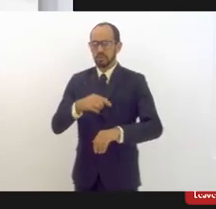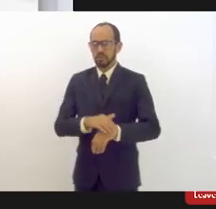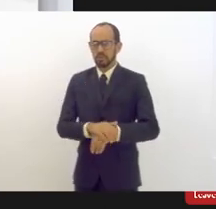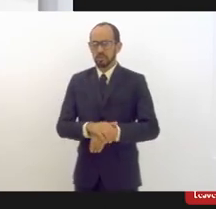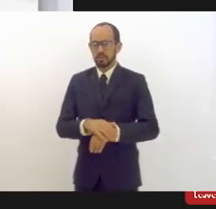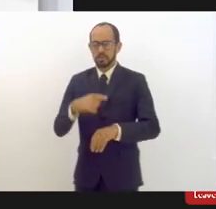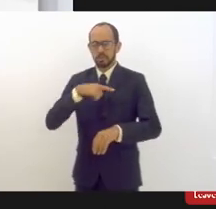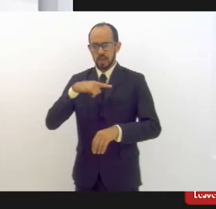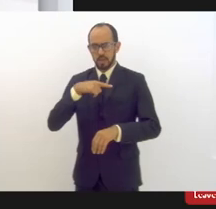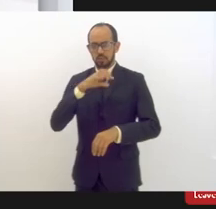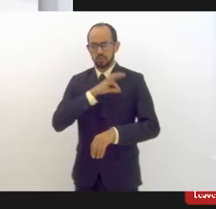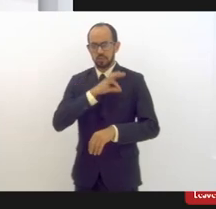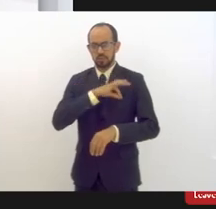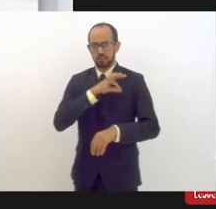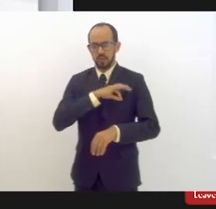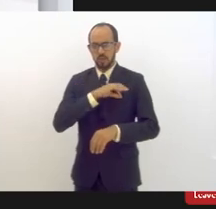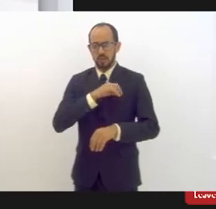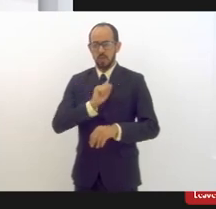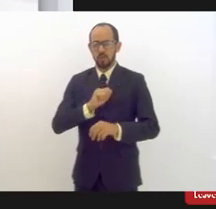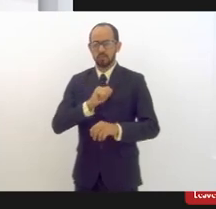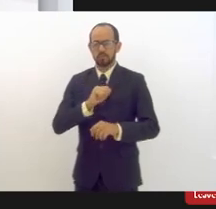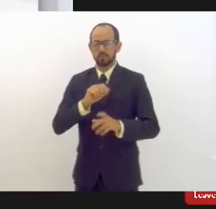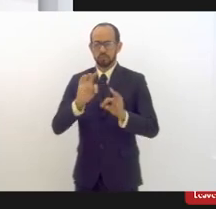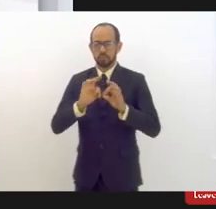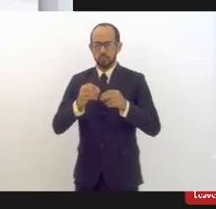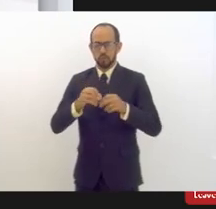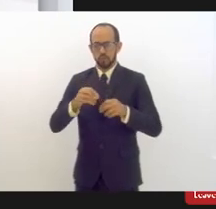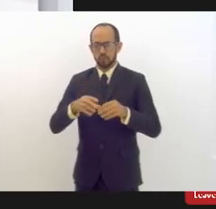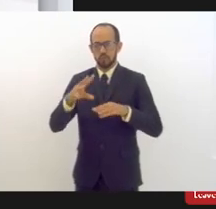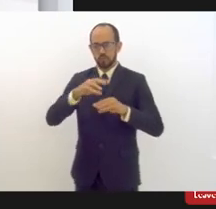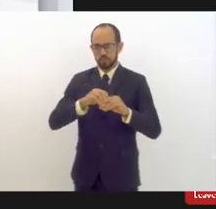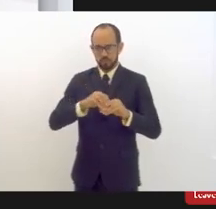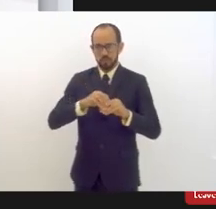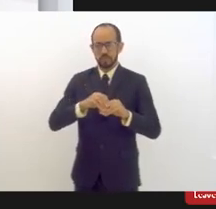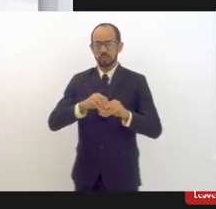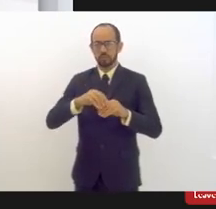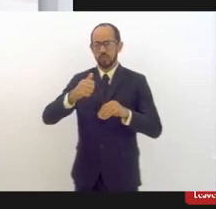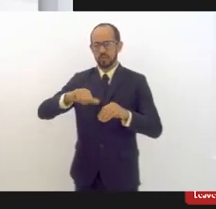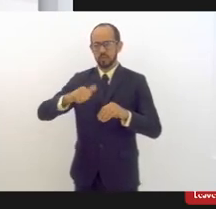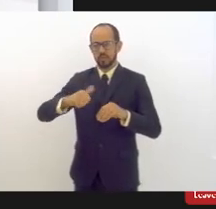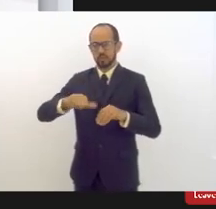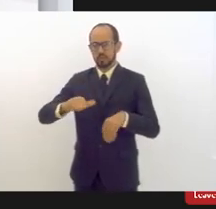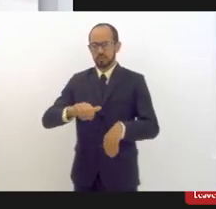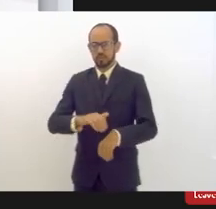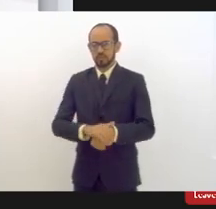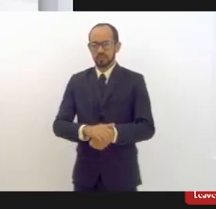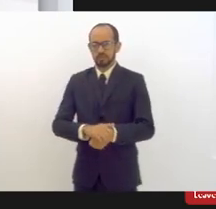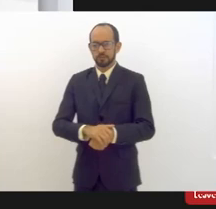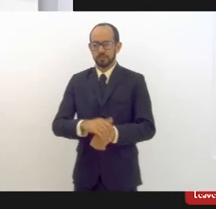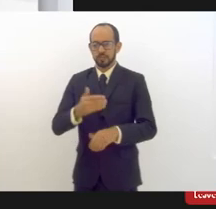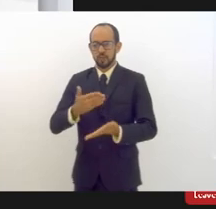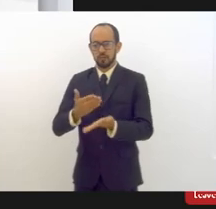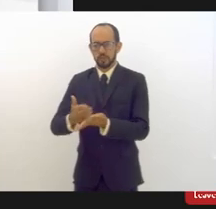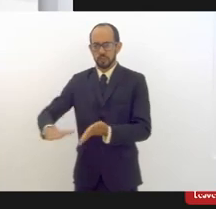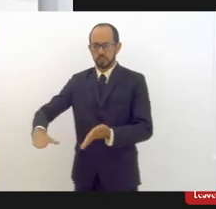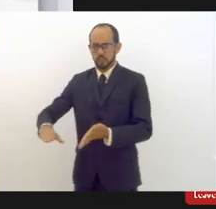nesse valor vencimento, triênio, adicional de qualificação, aquelas vantagens que são de cargo efetivo. Só fica excluído